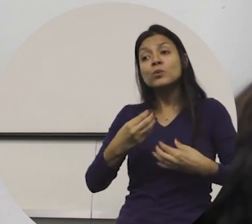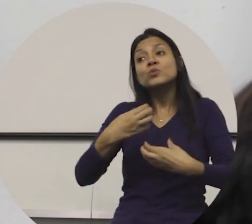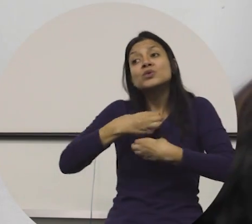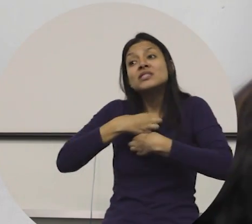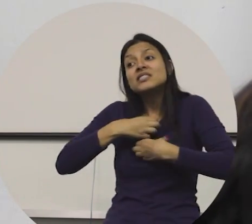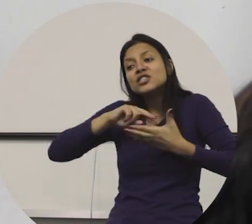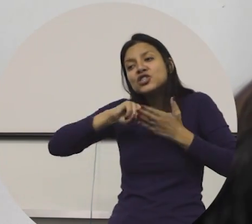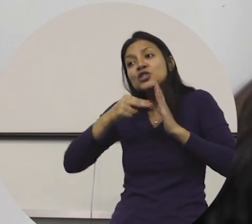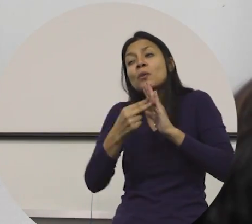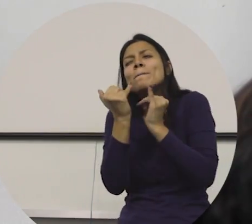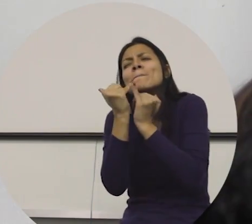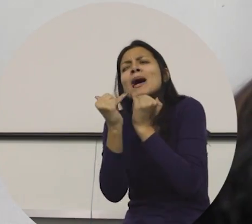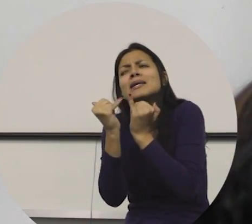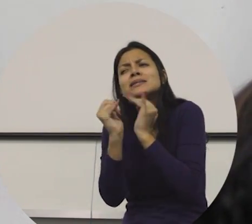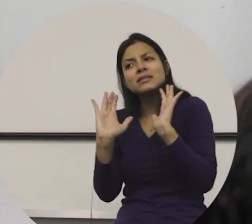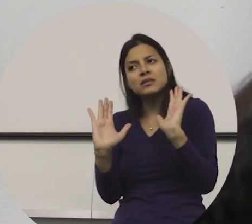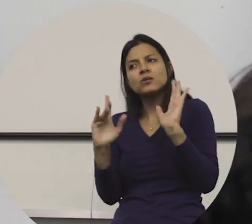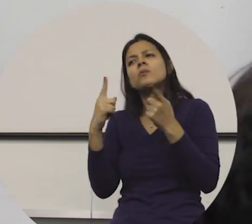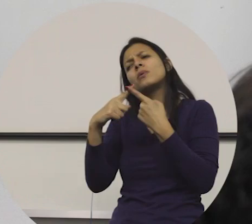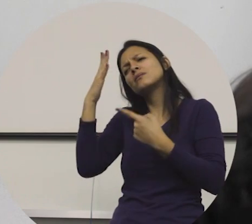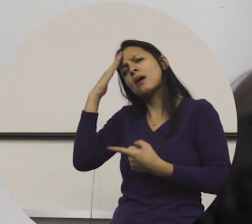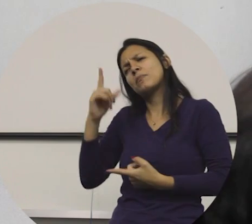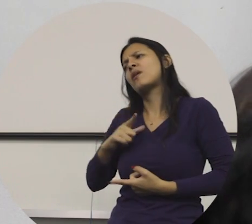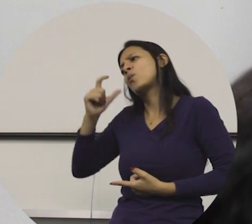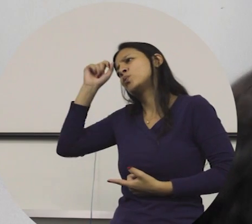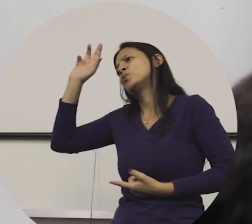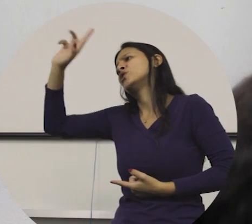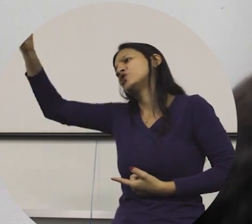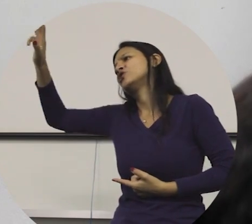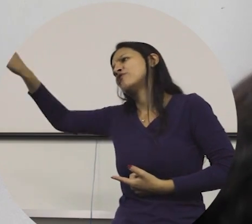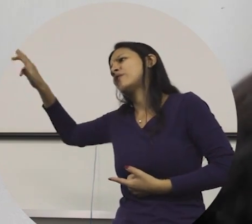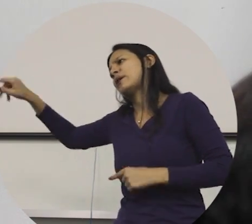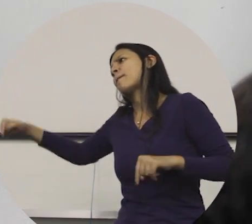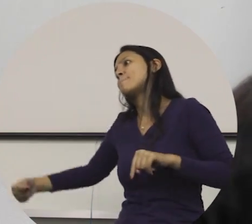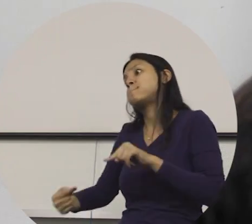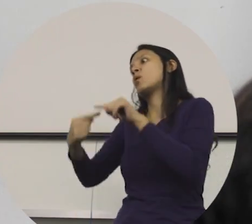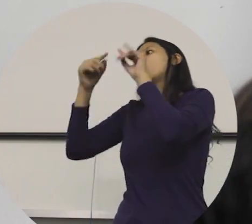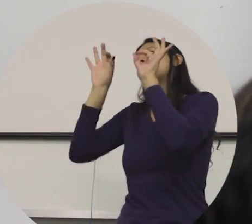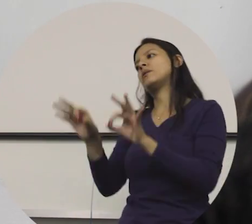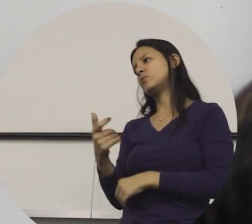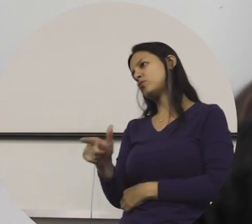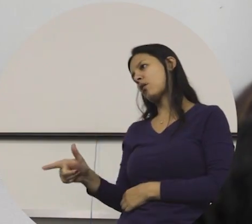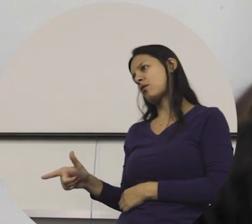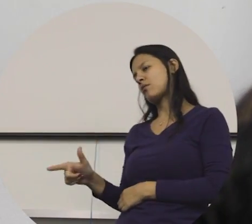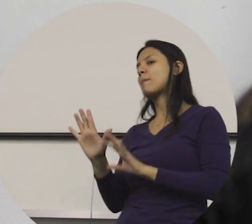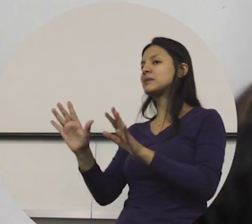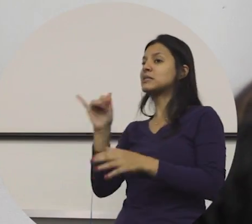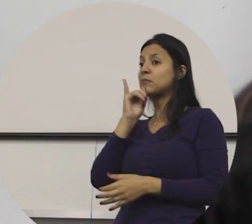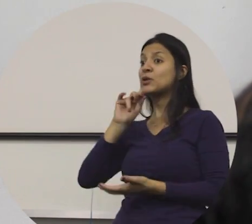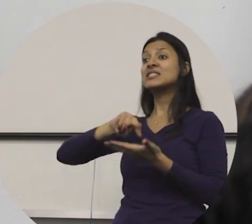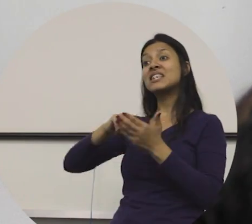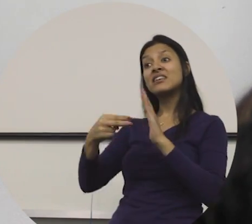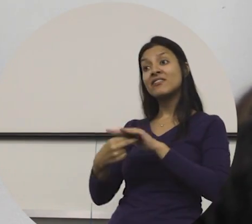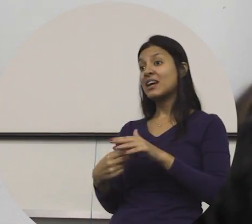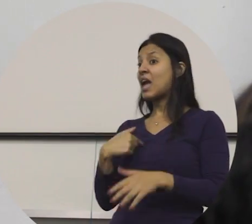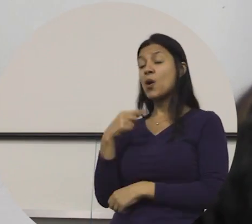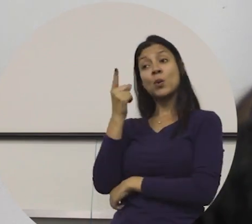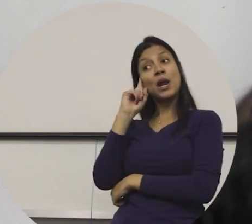entrar nas questões de diferenças culturais. Mas é o sentido de eu não tenho essa informação que você me pediu.